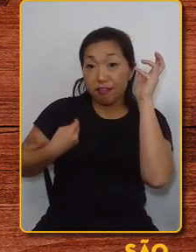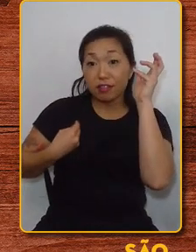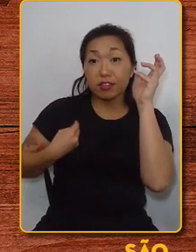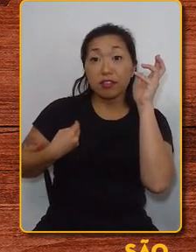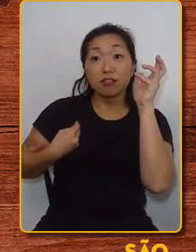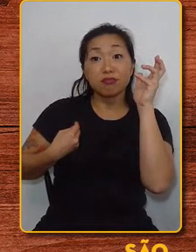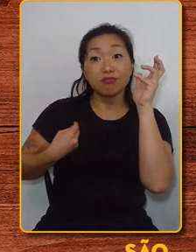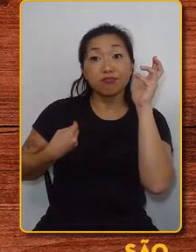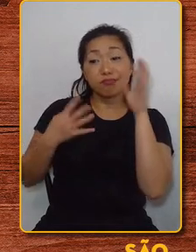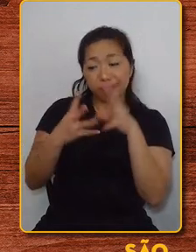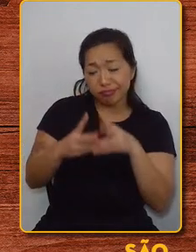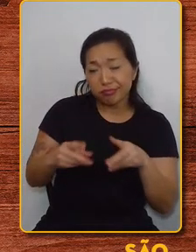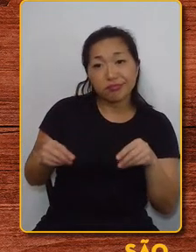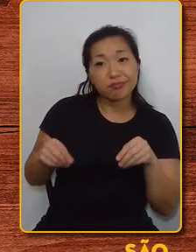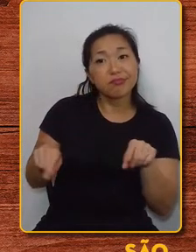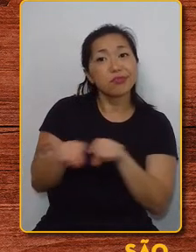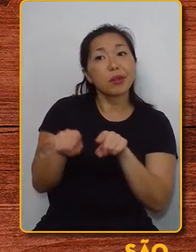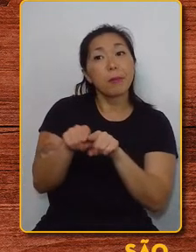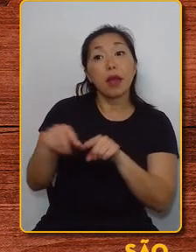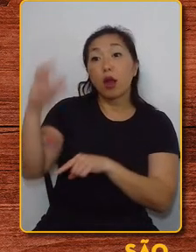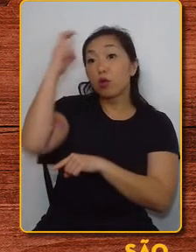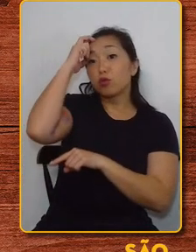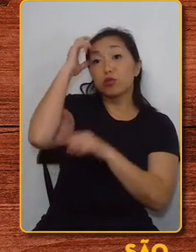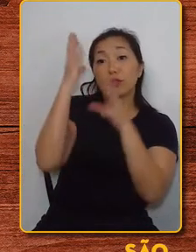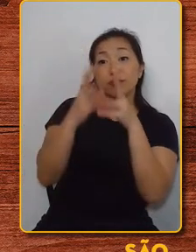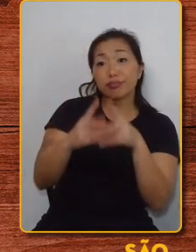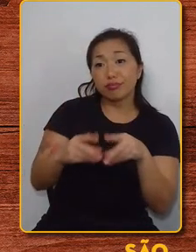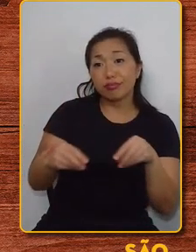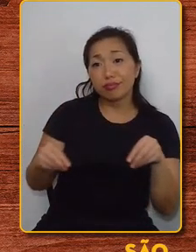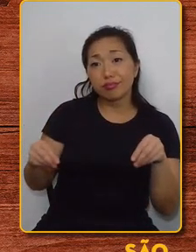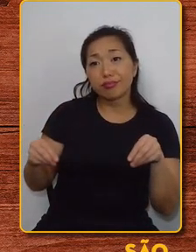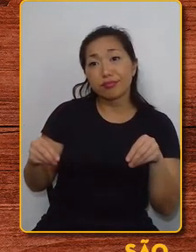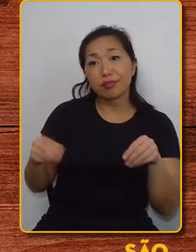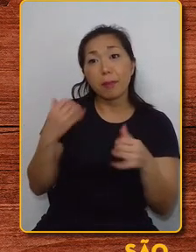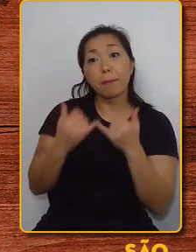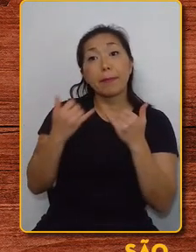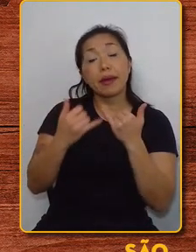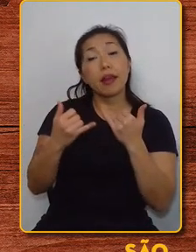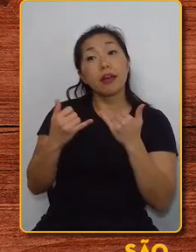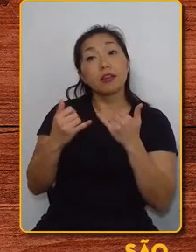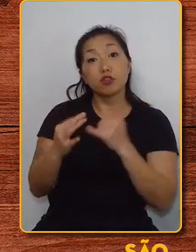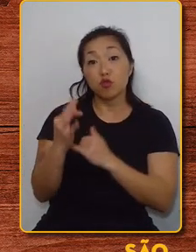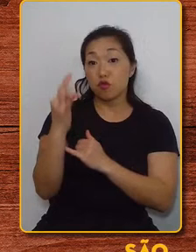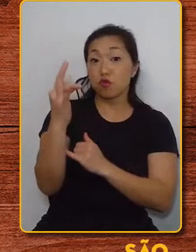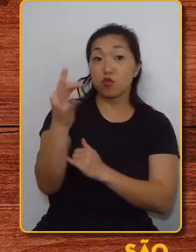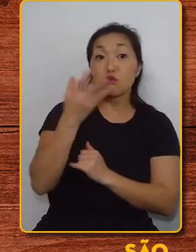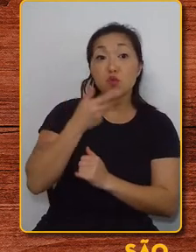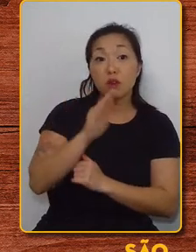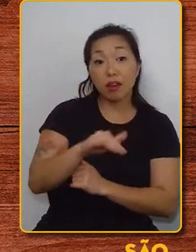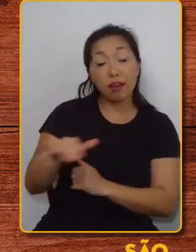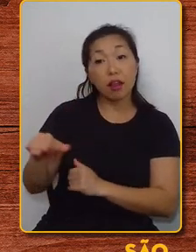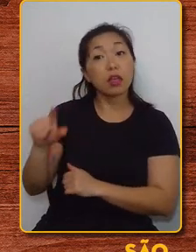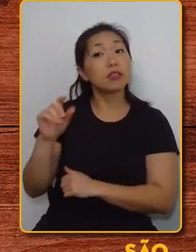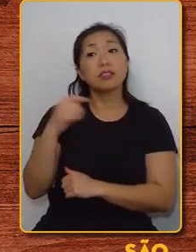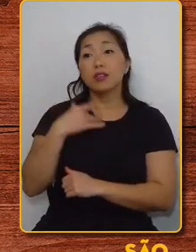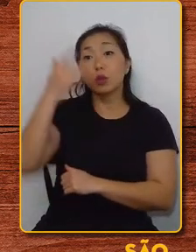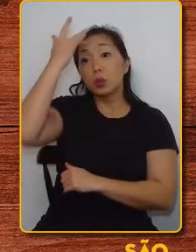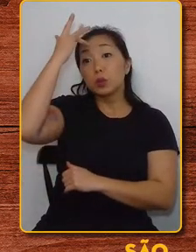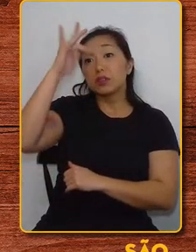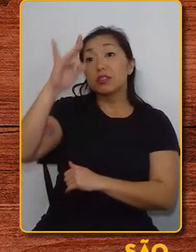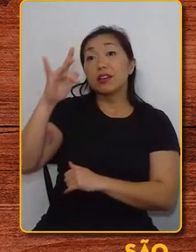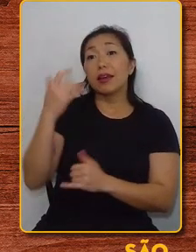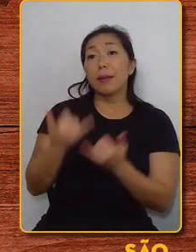perde absolutamente, né? E a gente vai ter crianças que eu não sei, né? Que não tem